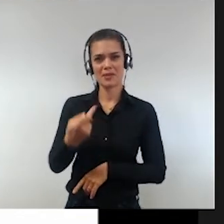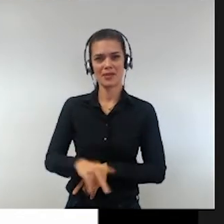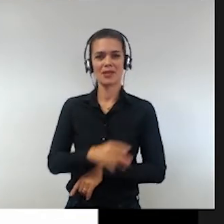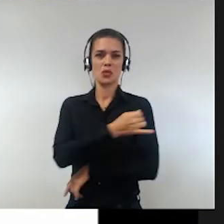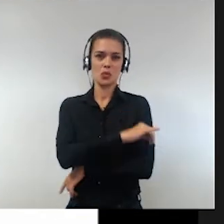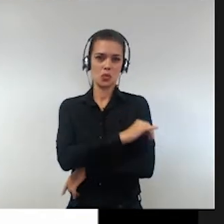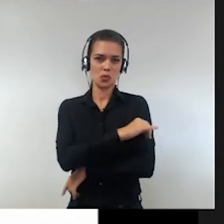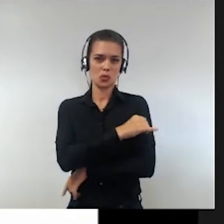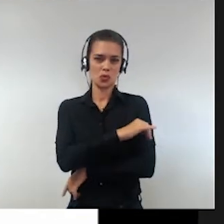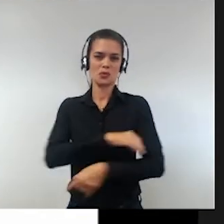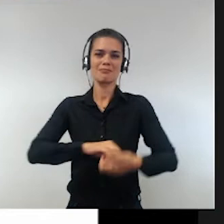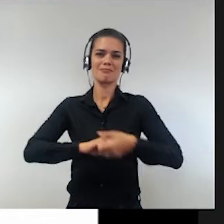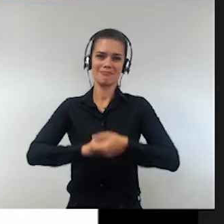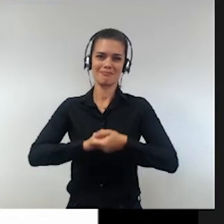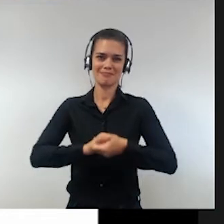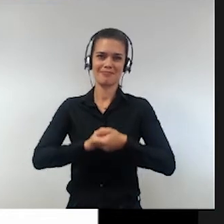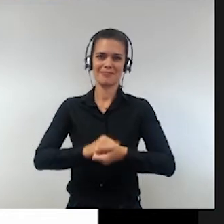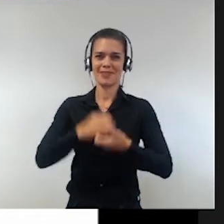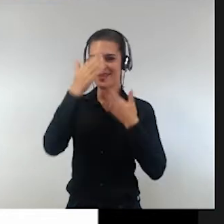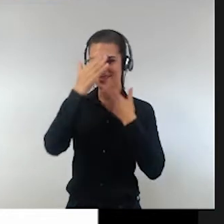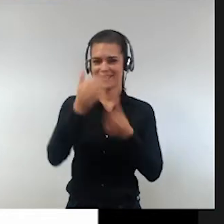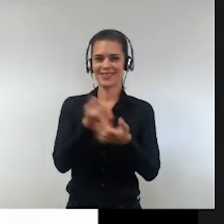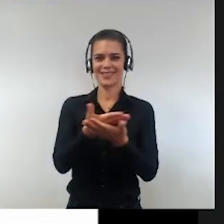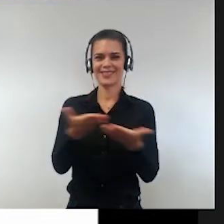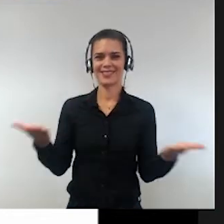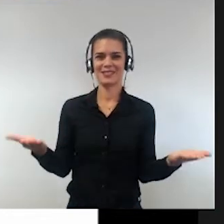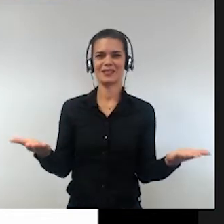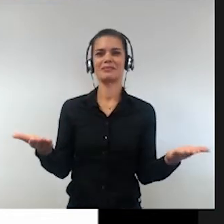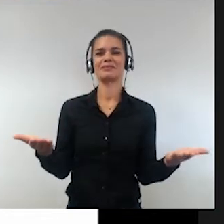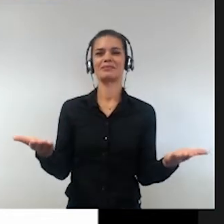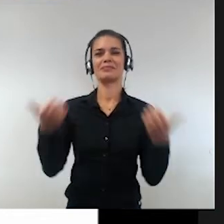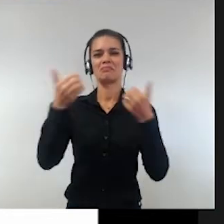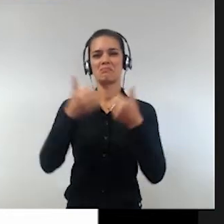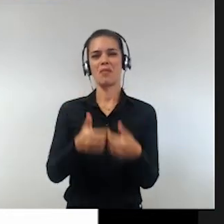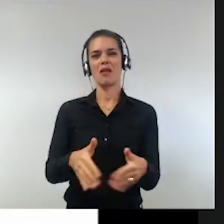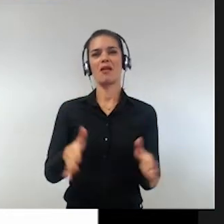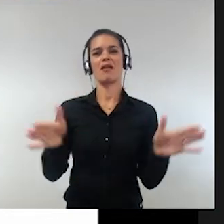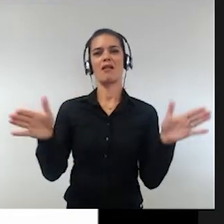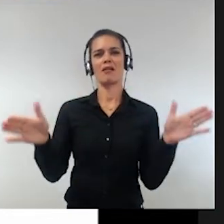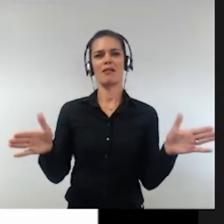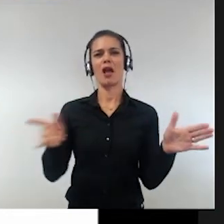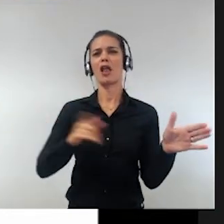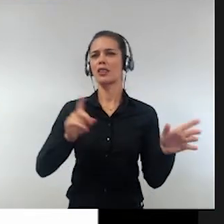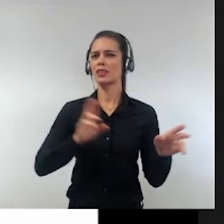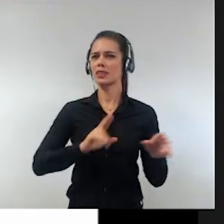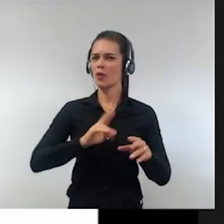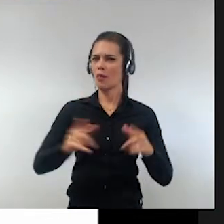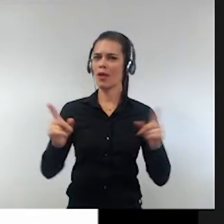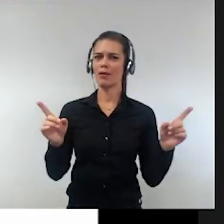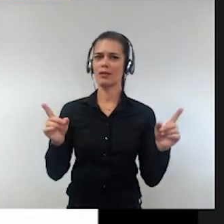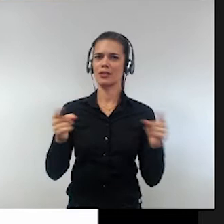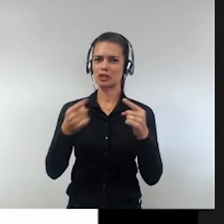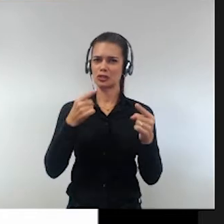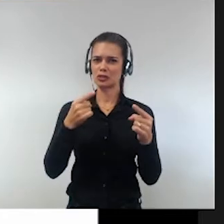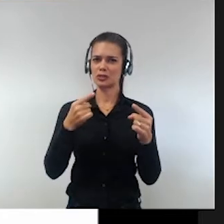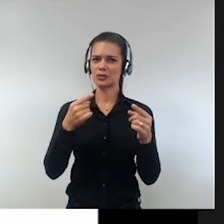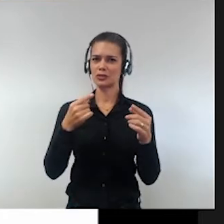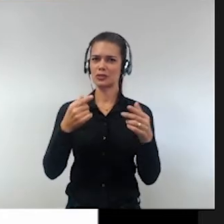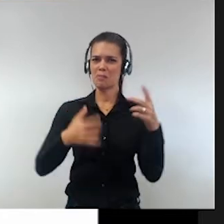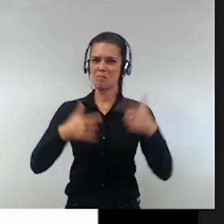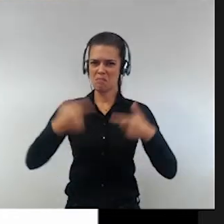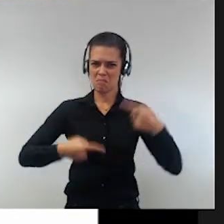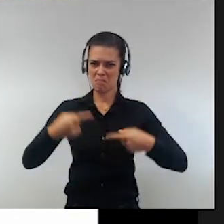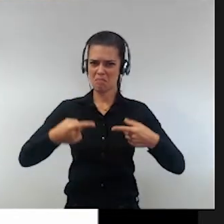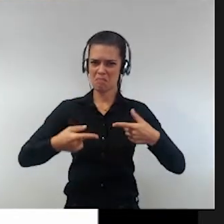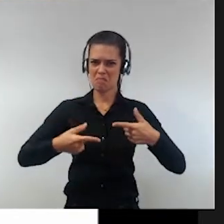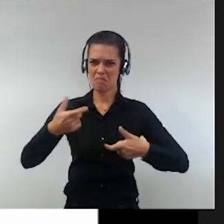Janeiro. Minha eterna gratidão a todos vocês por abrir esse caminho, não de confronto, mas esse caminho de diálogo por esses